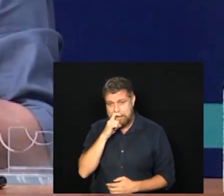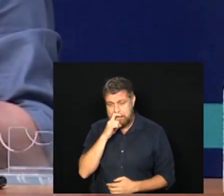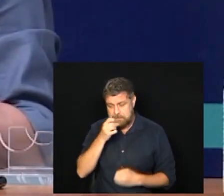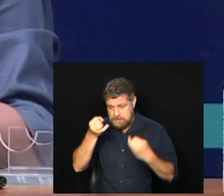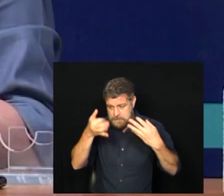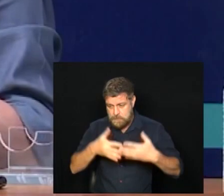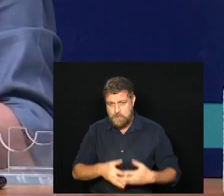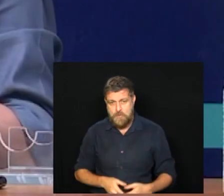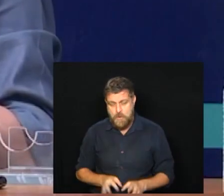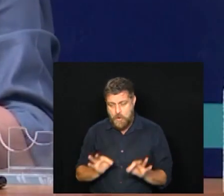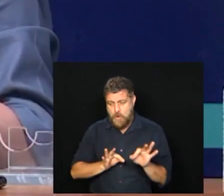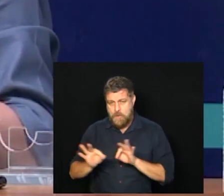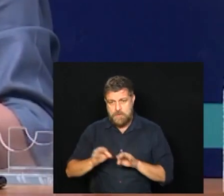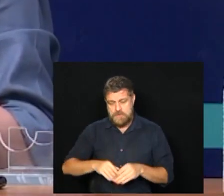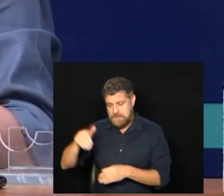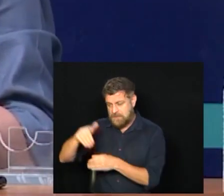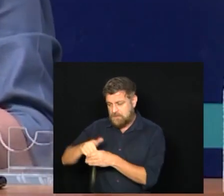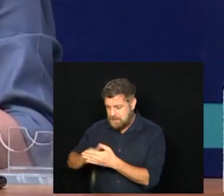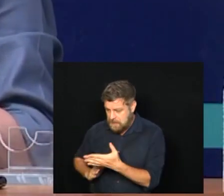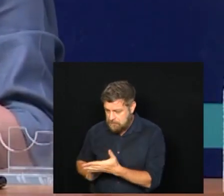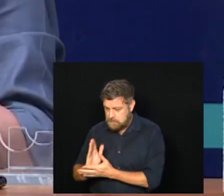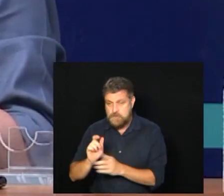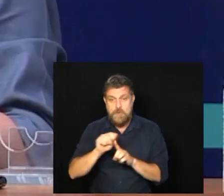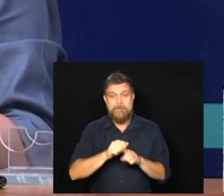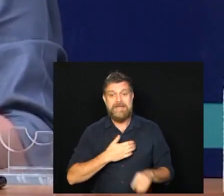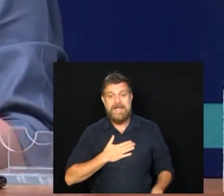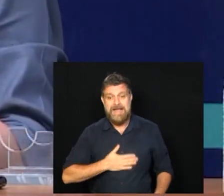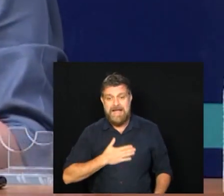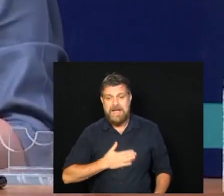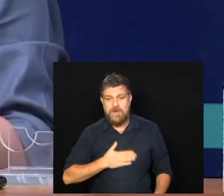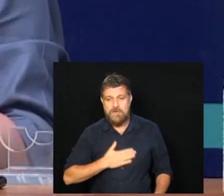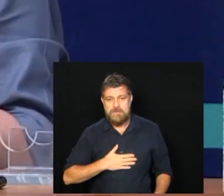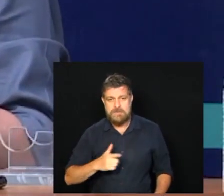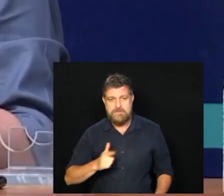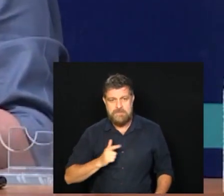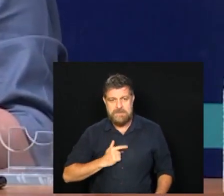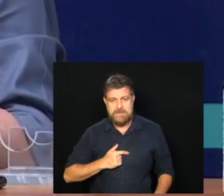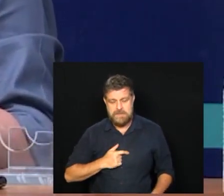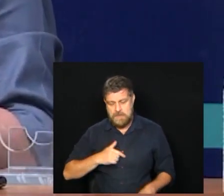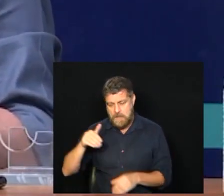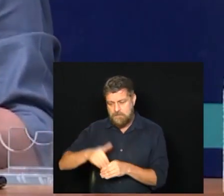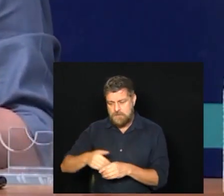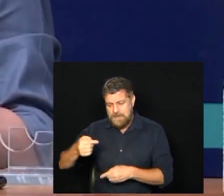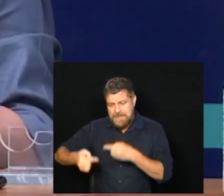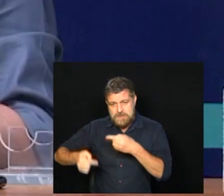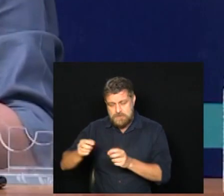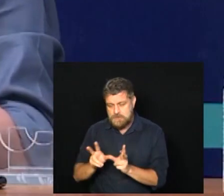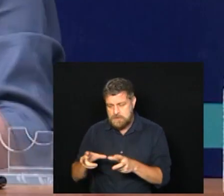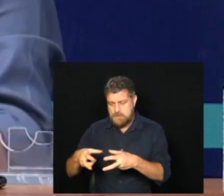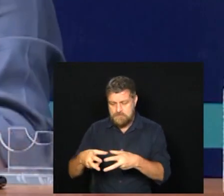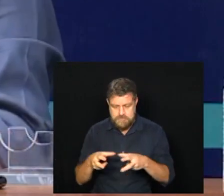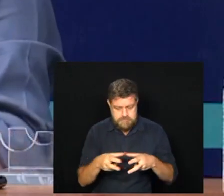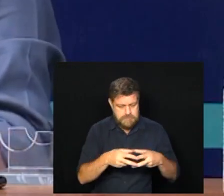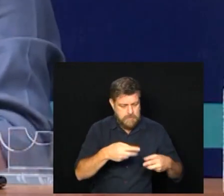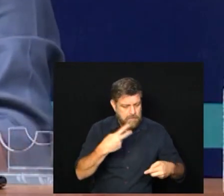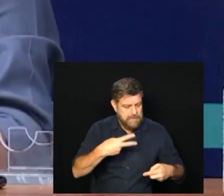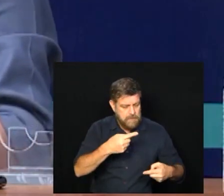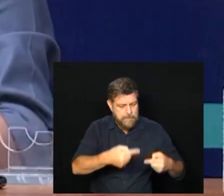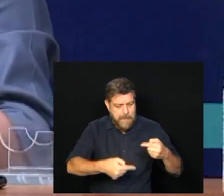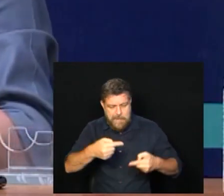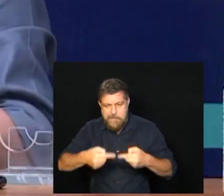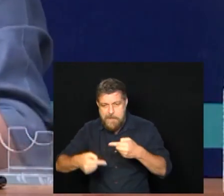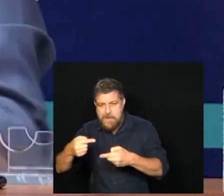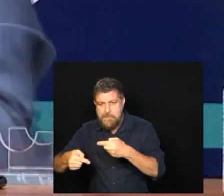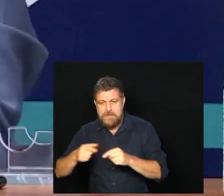foram aprovados agora nesse mês de agosto foi tramitado e discutido nas comissões, com parecer das